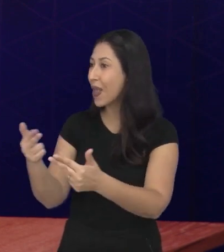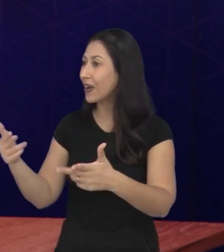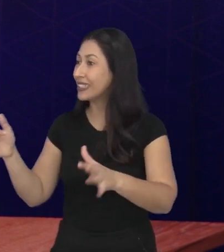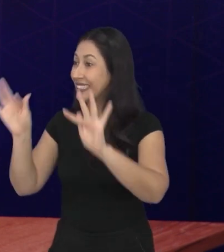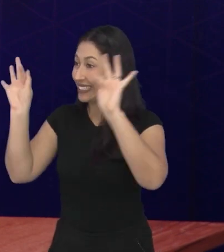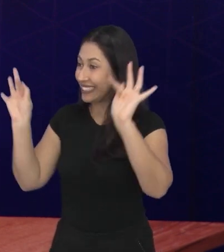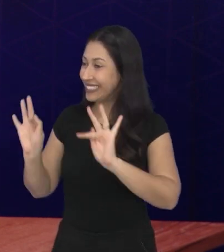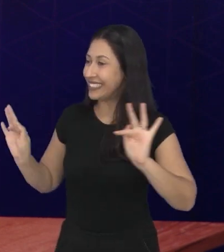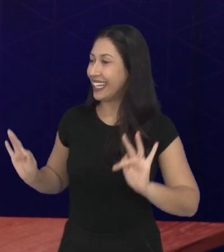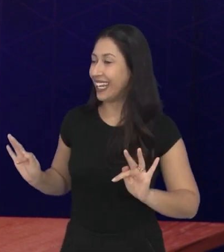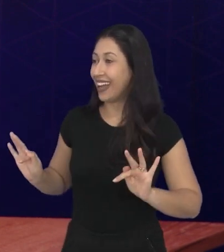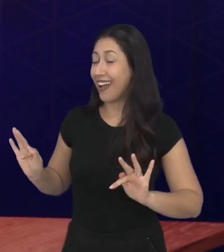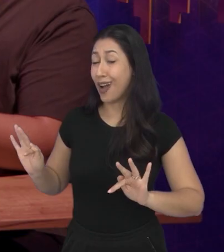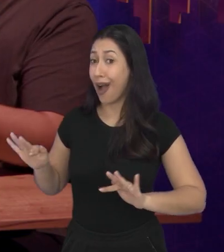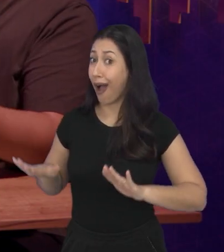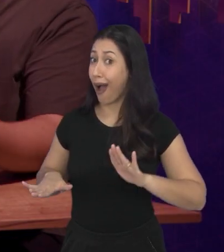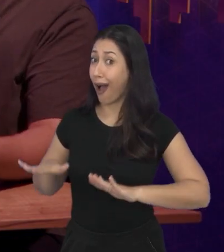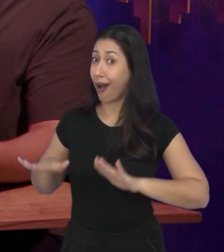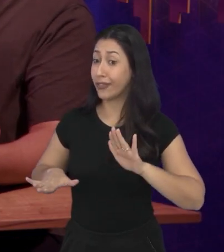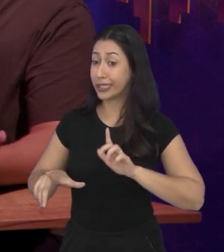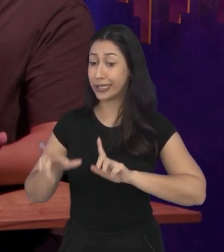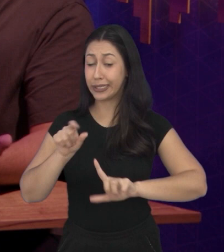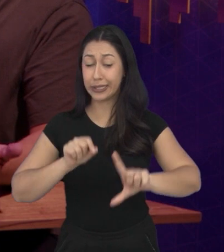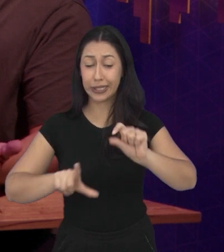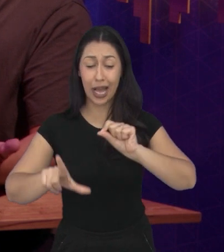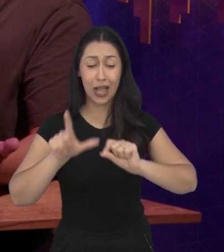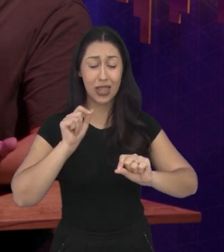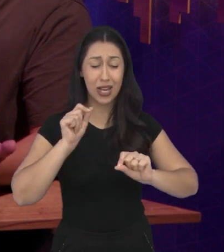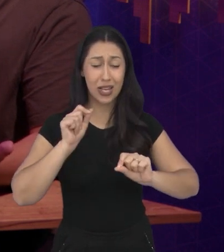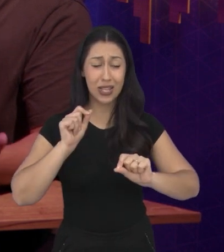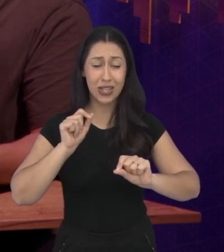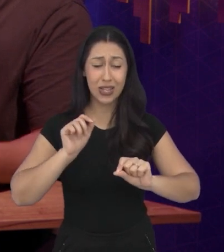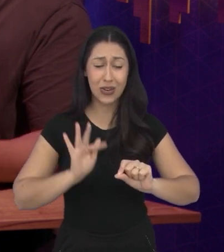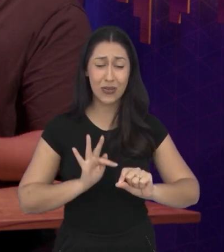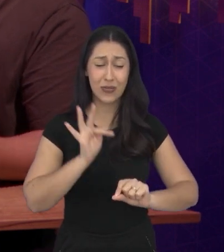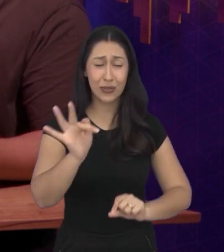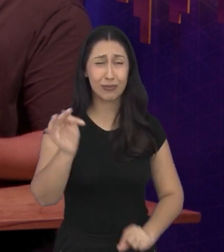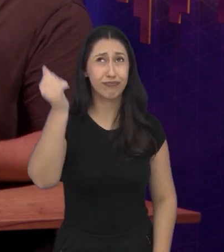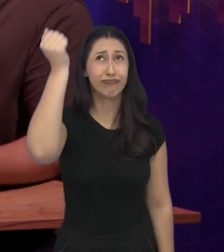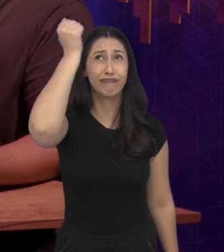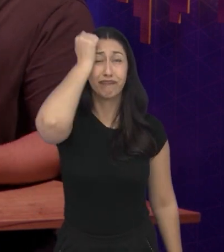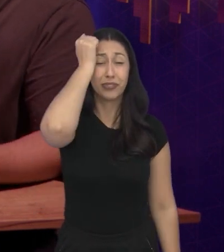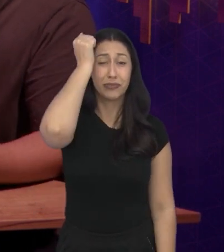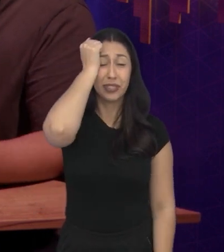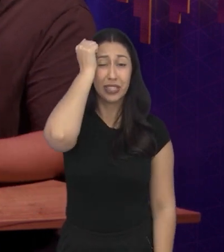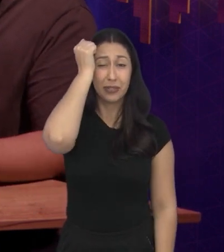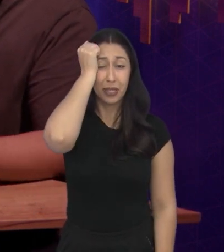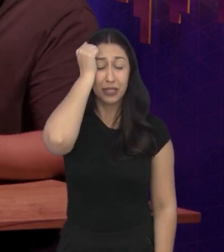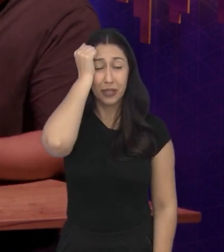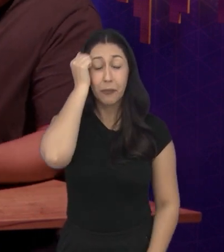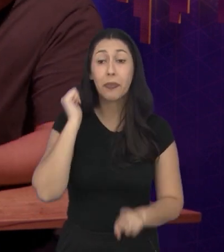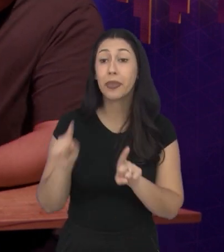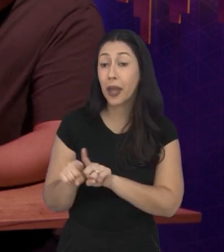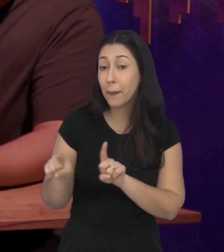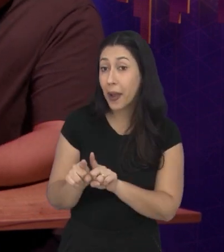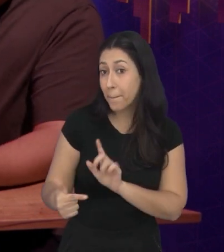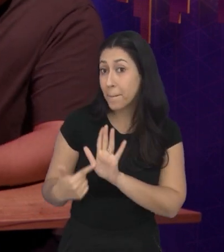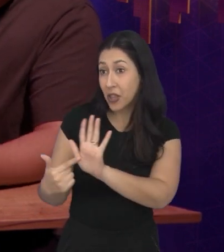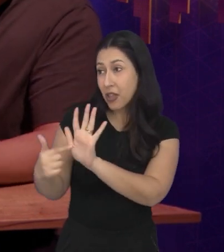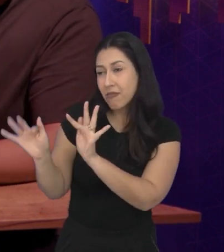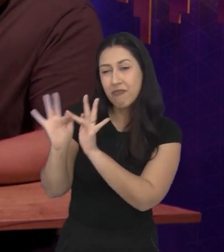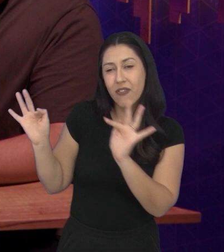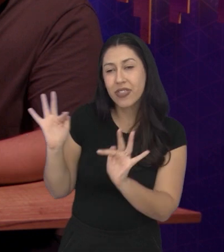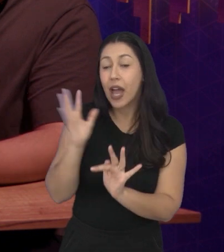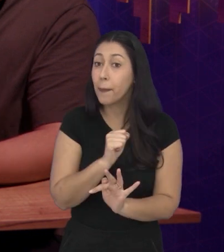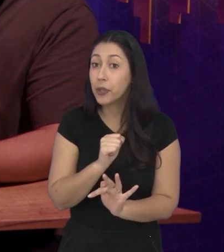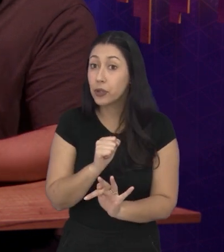coisas na vida que vão nos deixar felizes, mas também tem as escolhas que vão acabar nos causando algum tipo de arrependimento. E só rapidamente falando